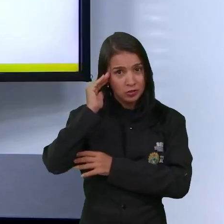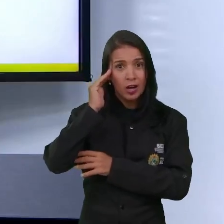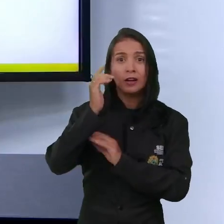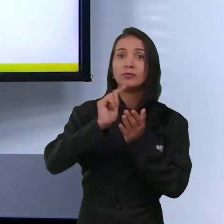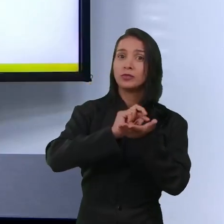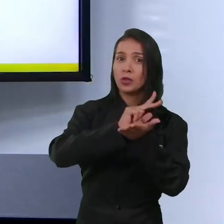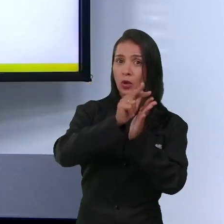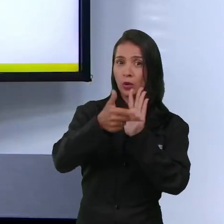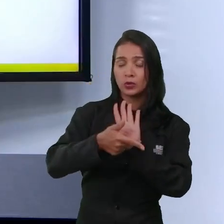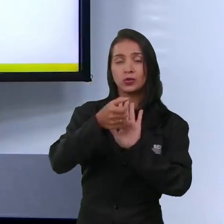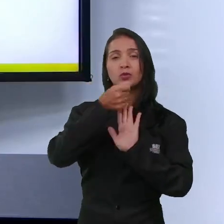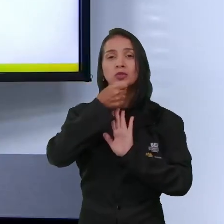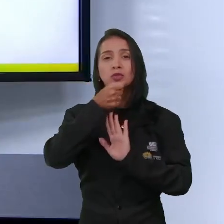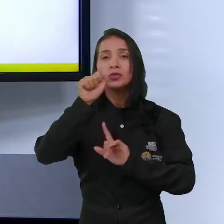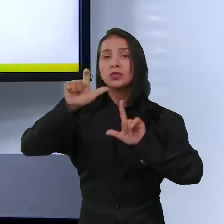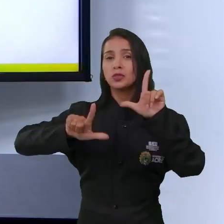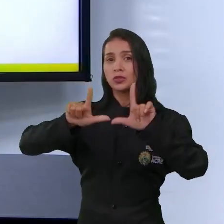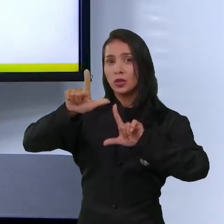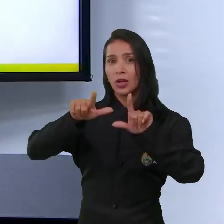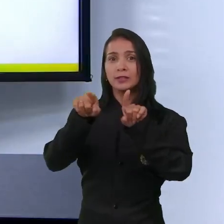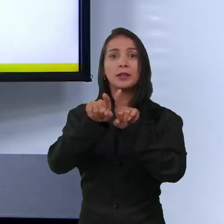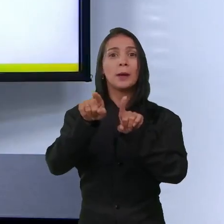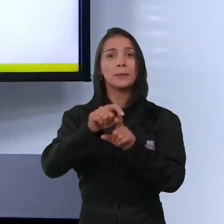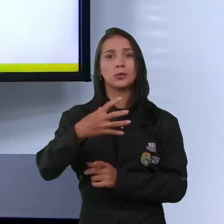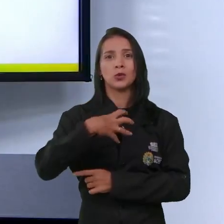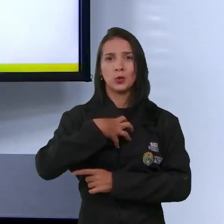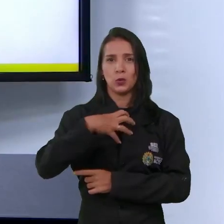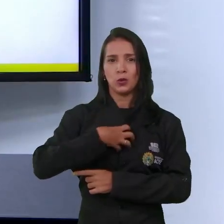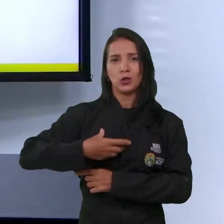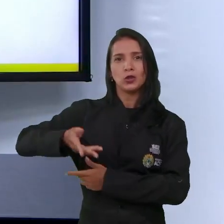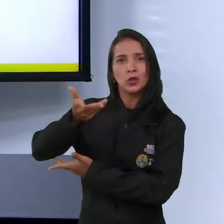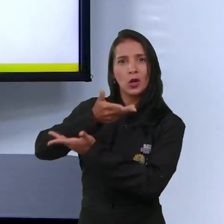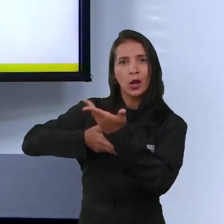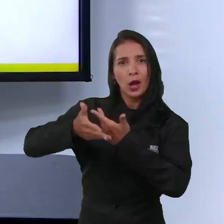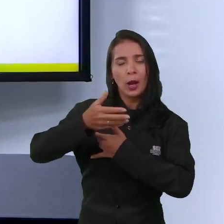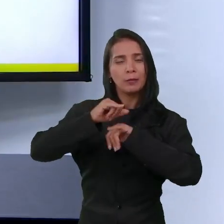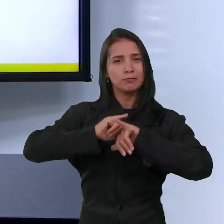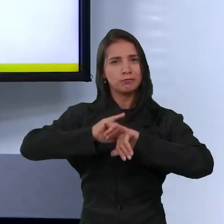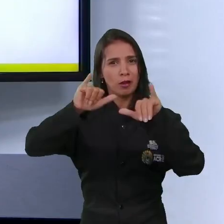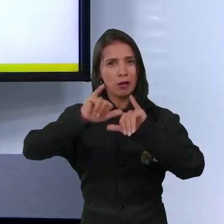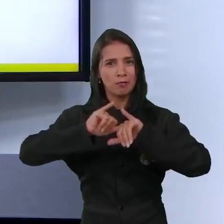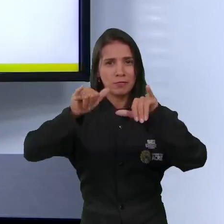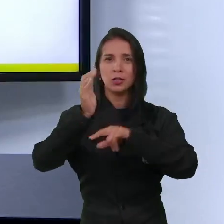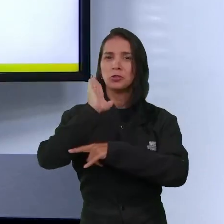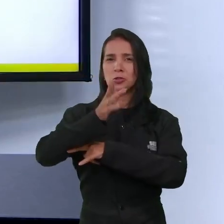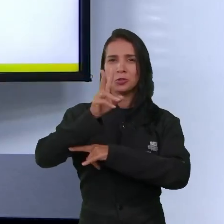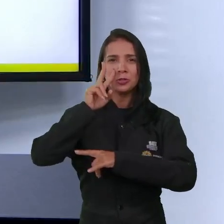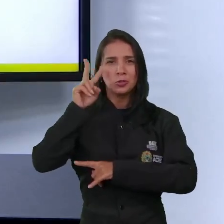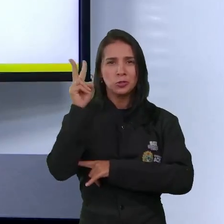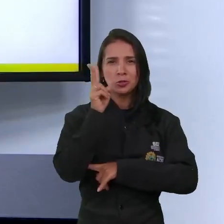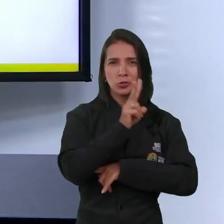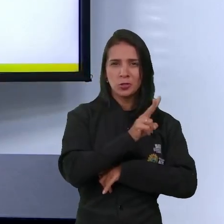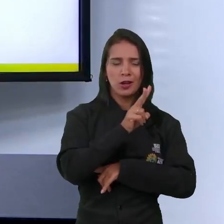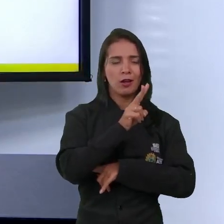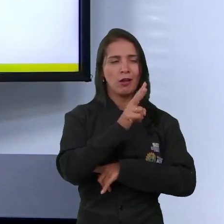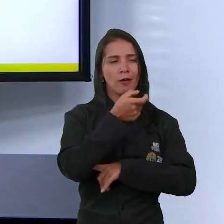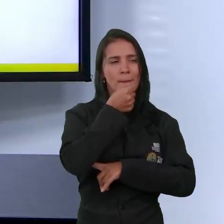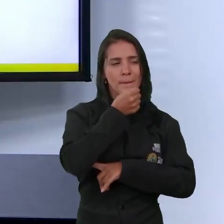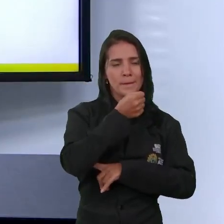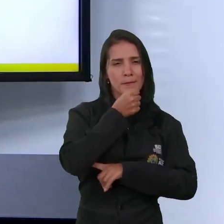jornalísticos, midiáticos, suas formas de circulação, observaram ali a característica, por exemplo, da notícia,